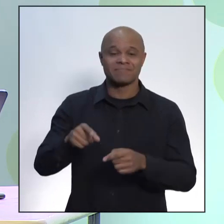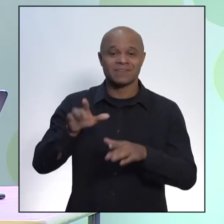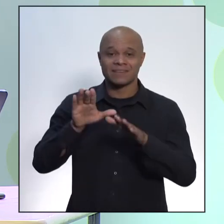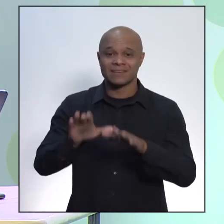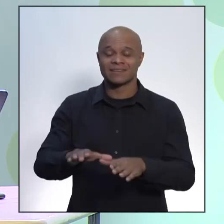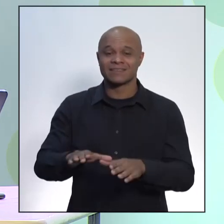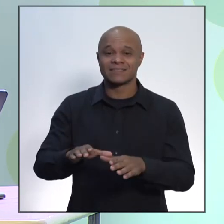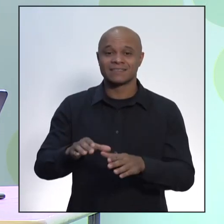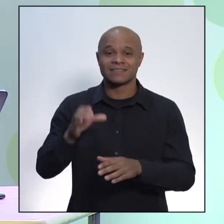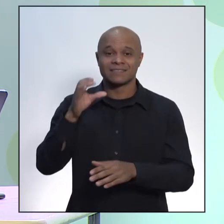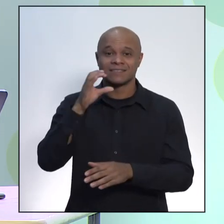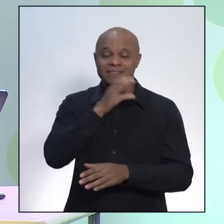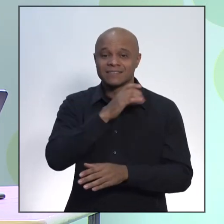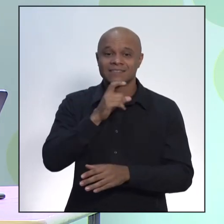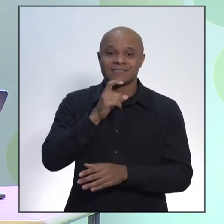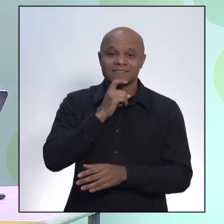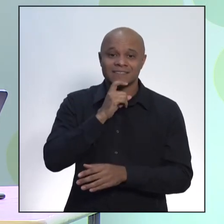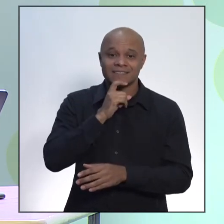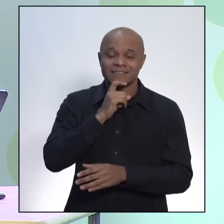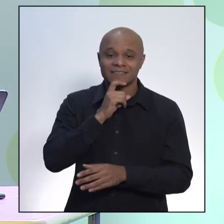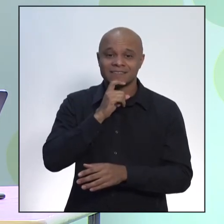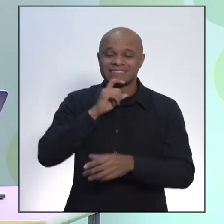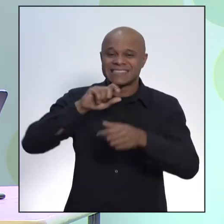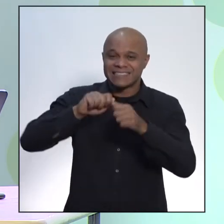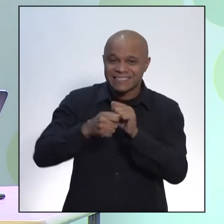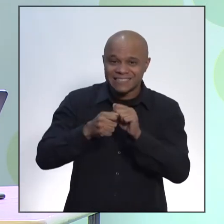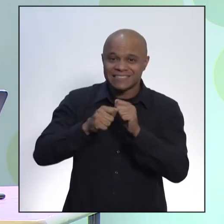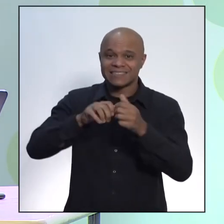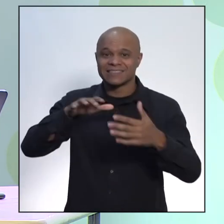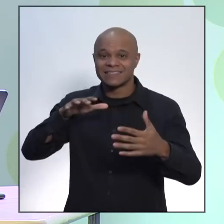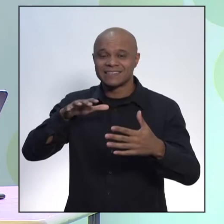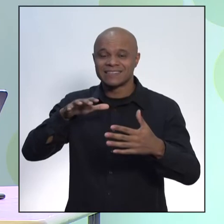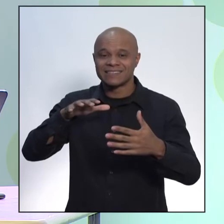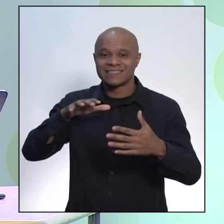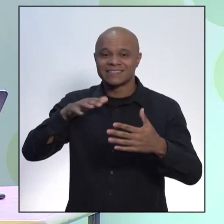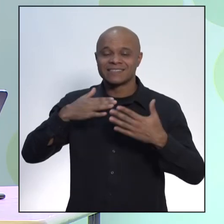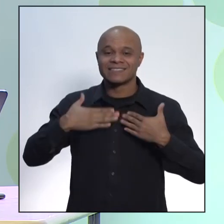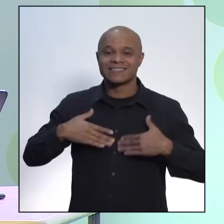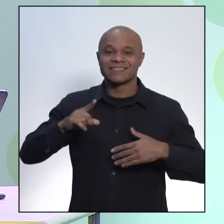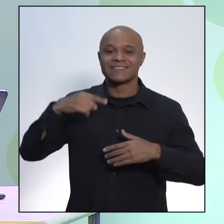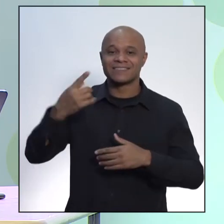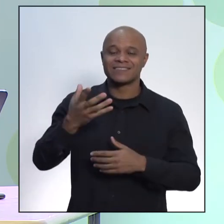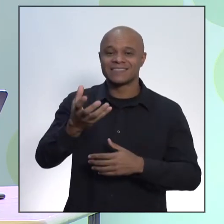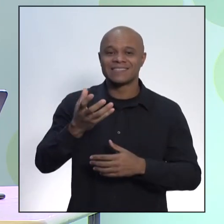esquenta, esfria, aperta e daí afrouxa, sossega e depois desinquieta. O que ela